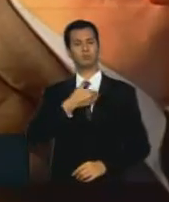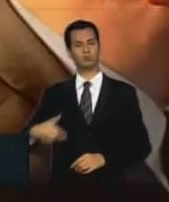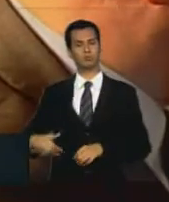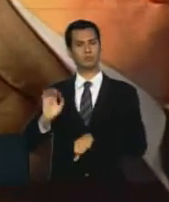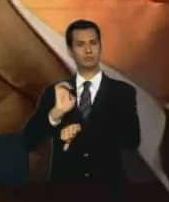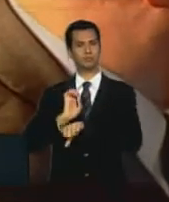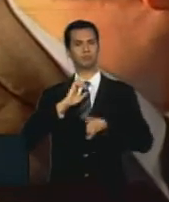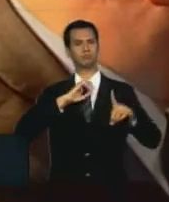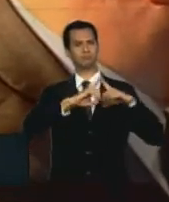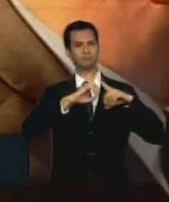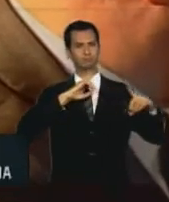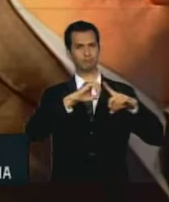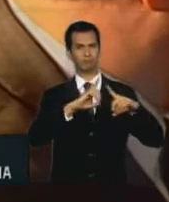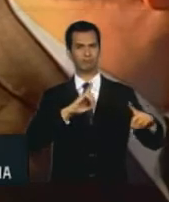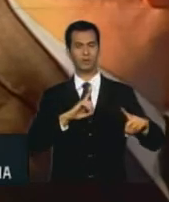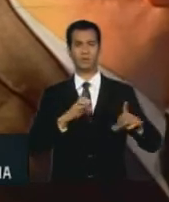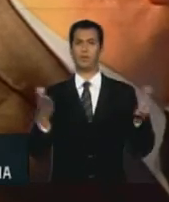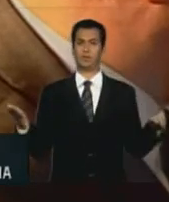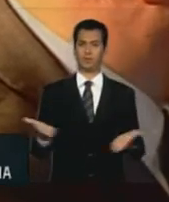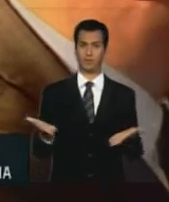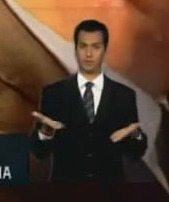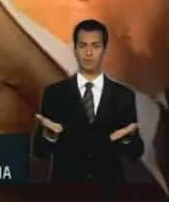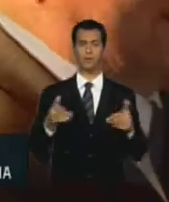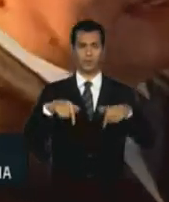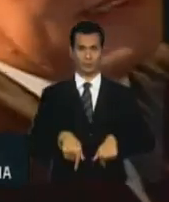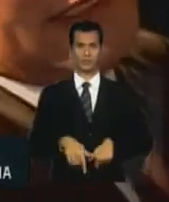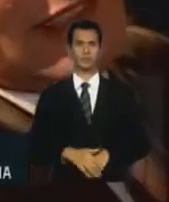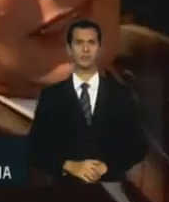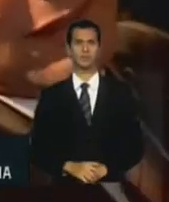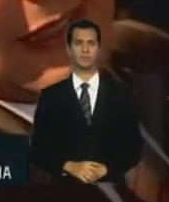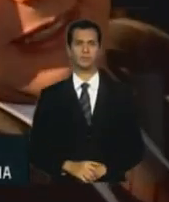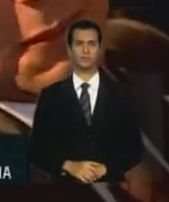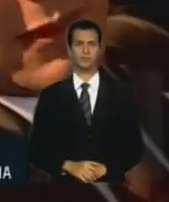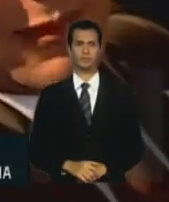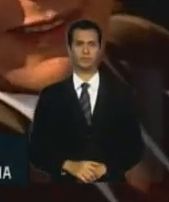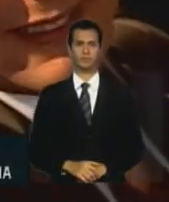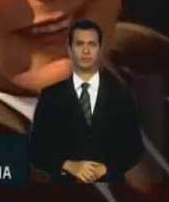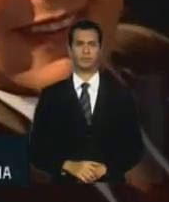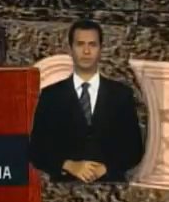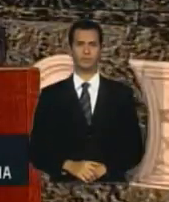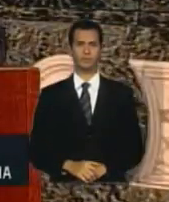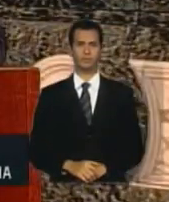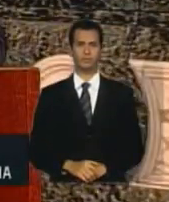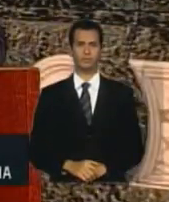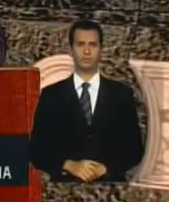É muito importante que, num momento como esse, que o governo